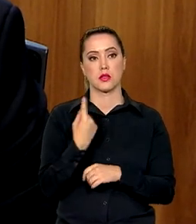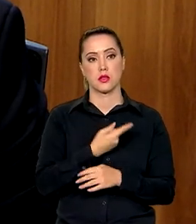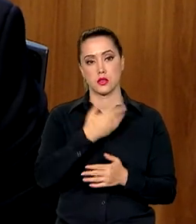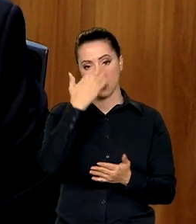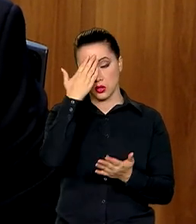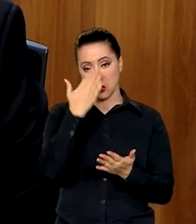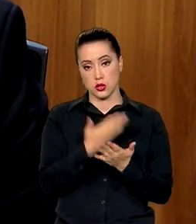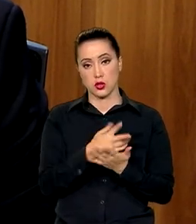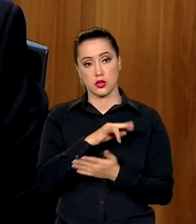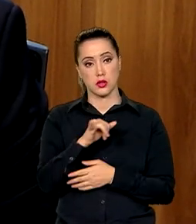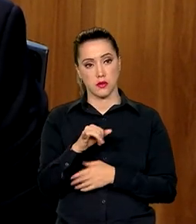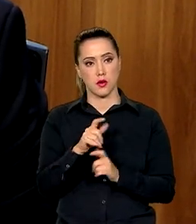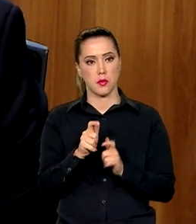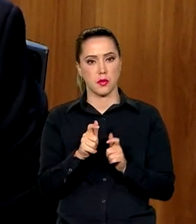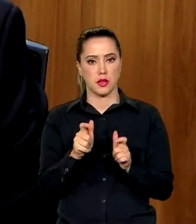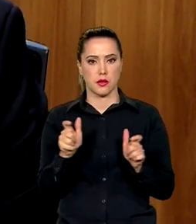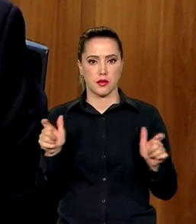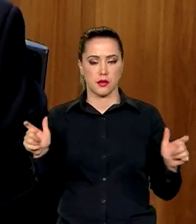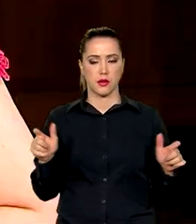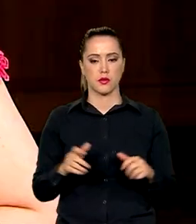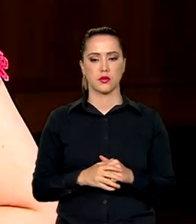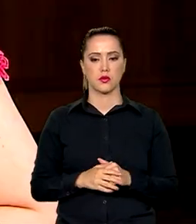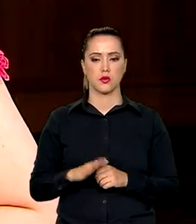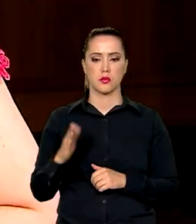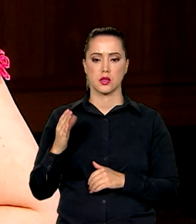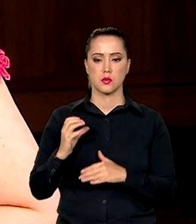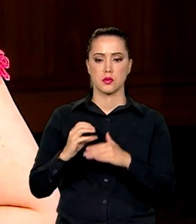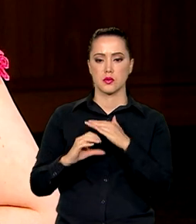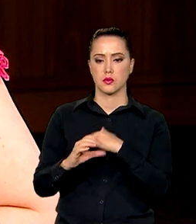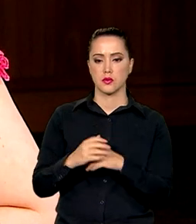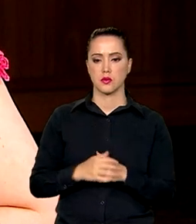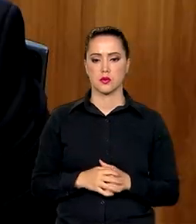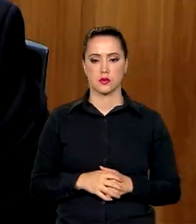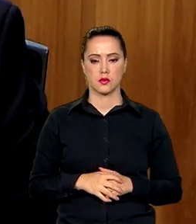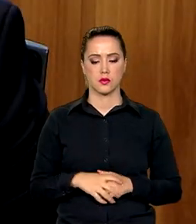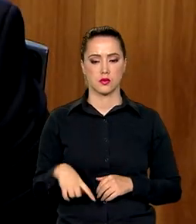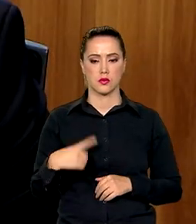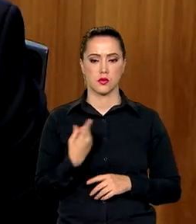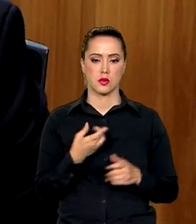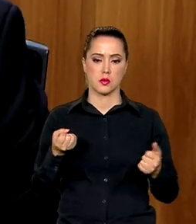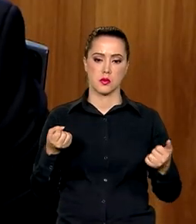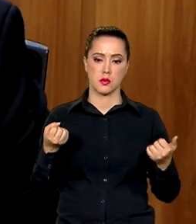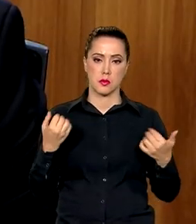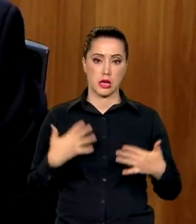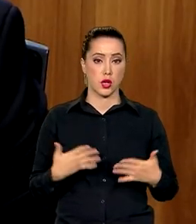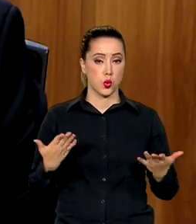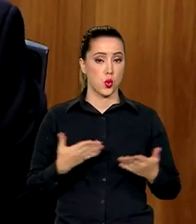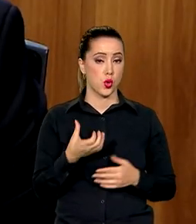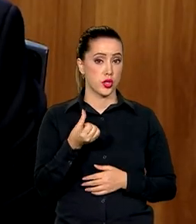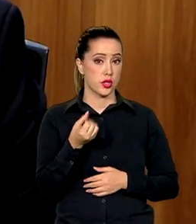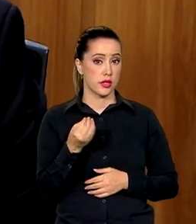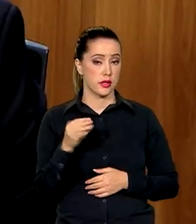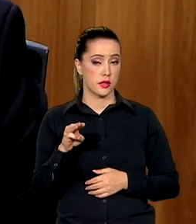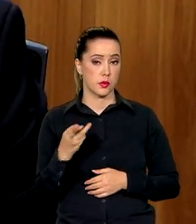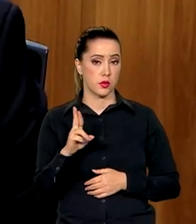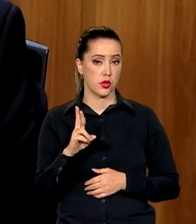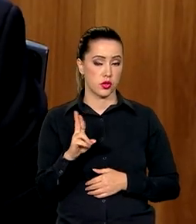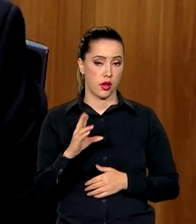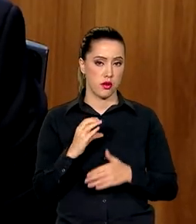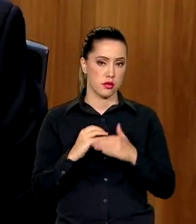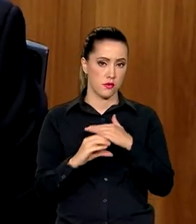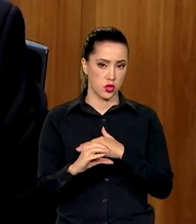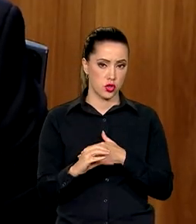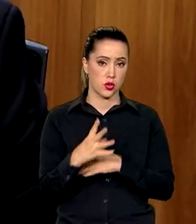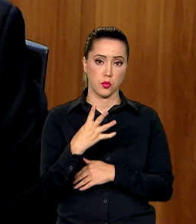ampliar muito no que diz respeito a isso Quanto deve ser investido Ministro nós estamos falando hoje de R 600 milhões deais na primeira leva